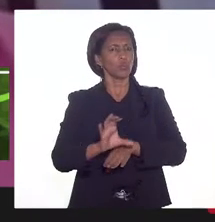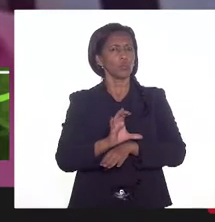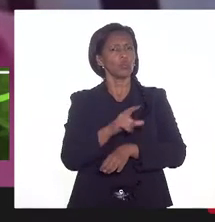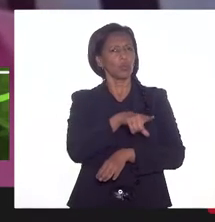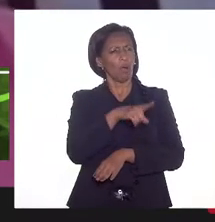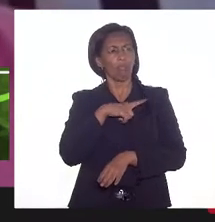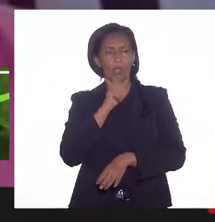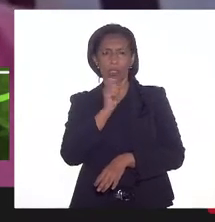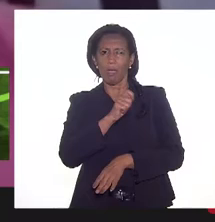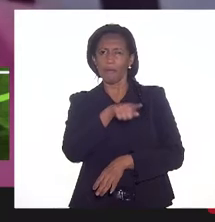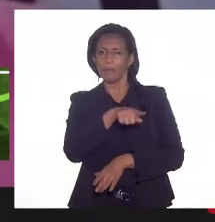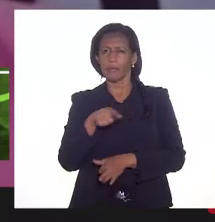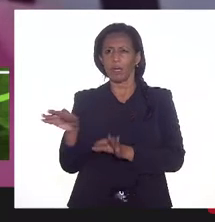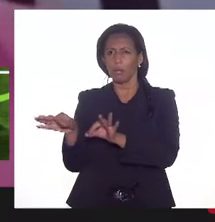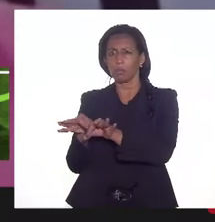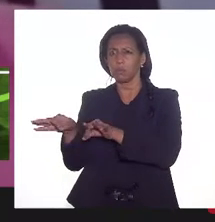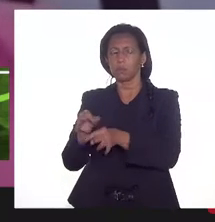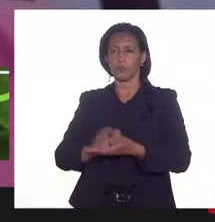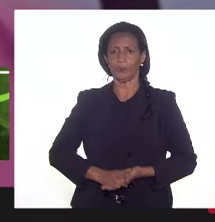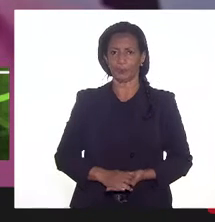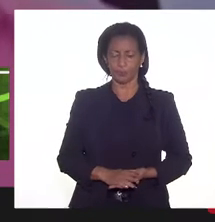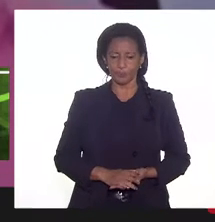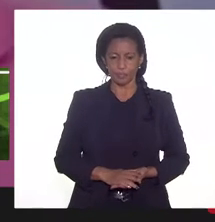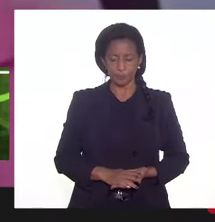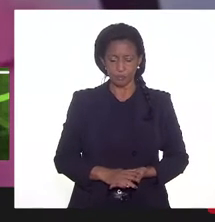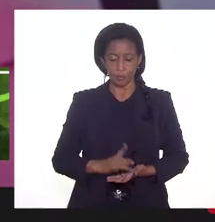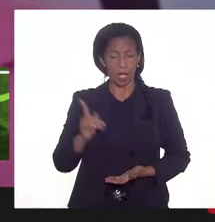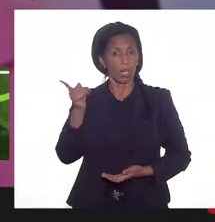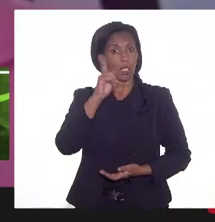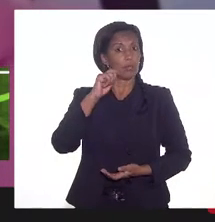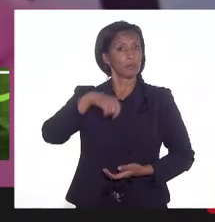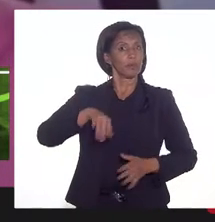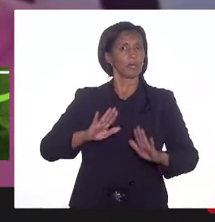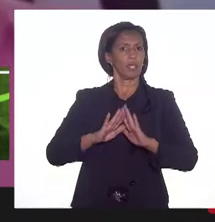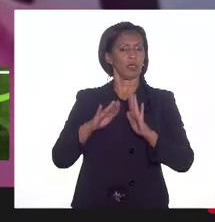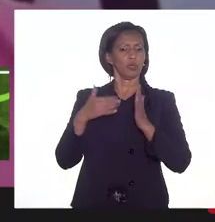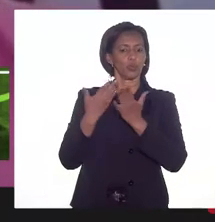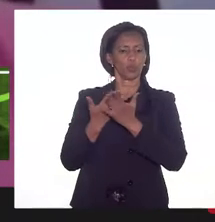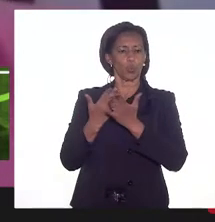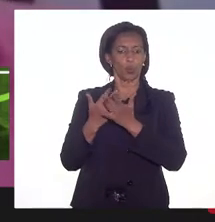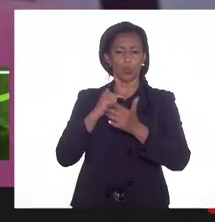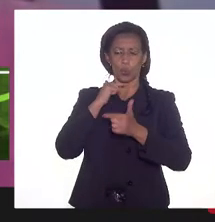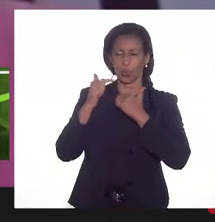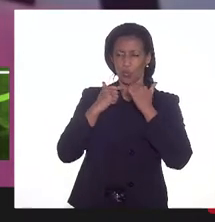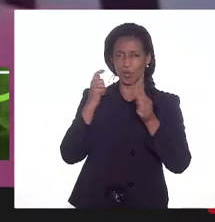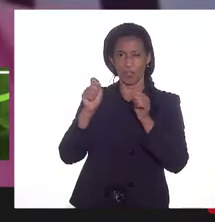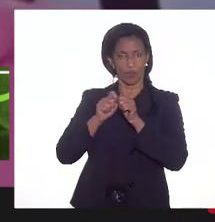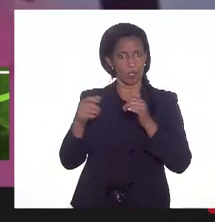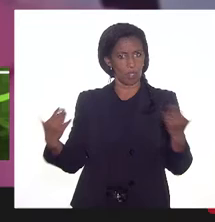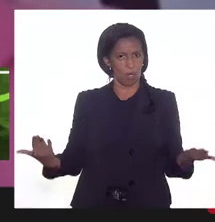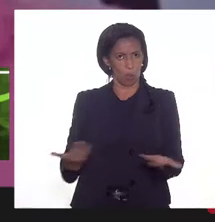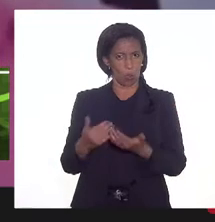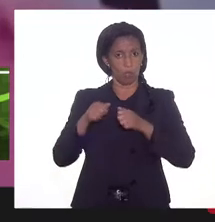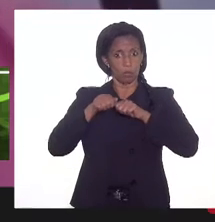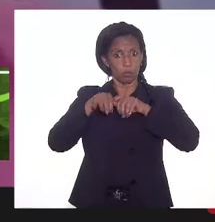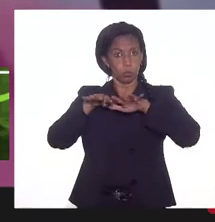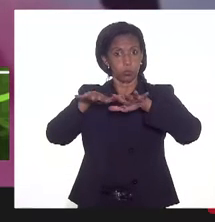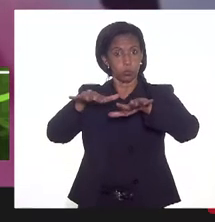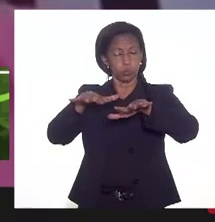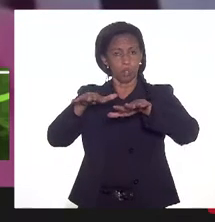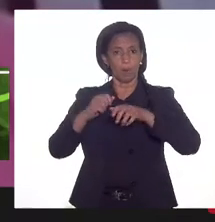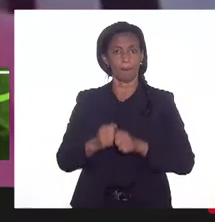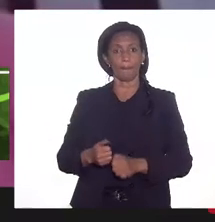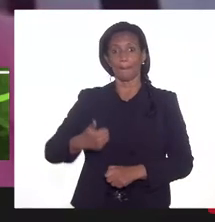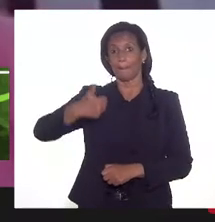mapeamento nós montamos aqui na escola e não conseguimos fazer agora devido a pandemia que seria o primeiro